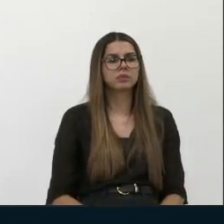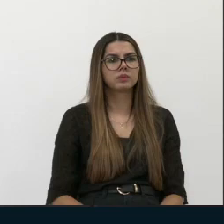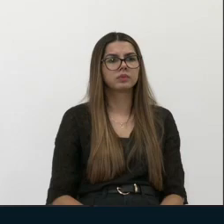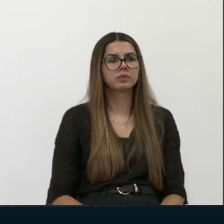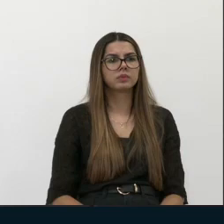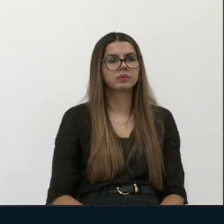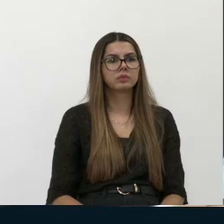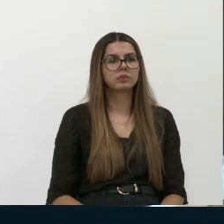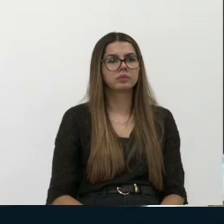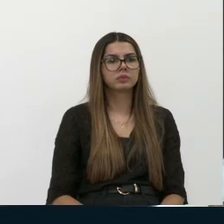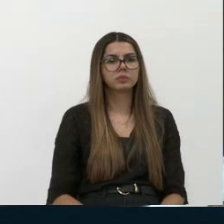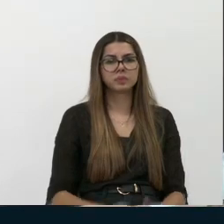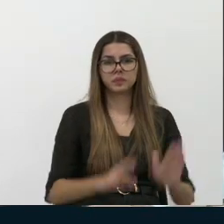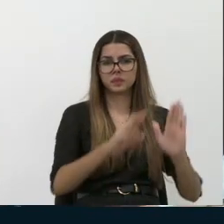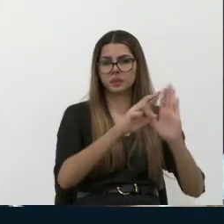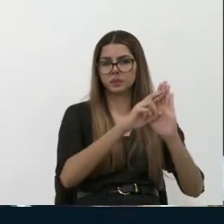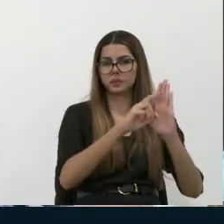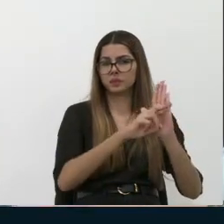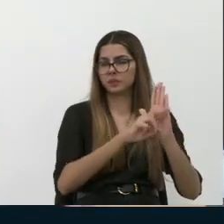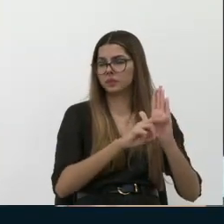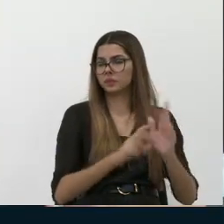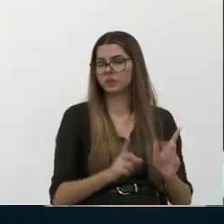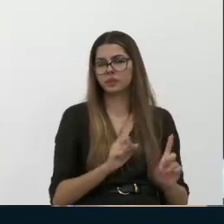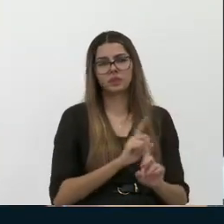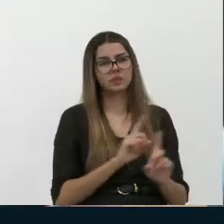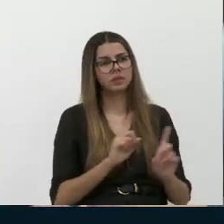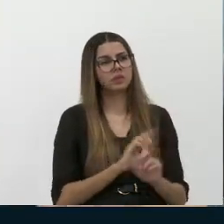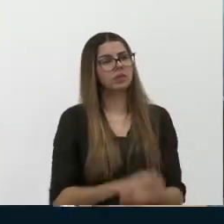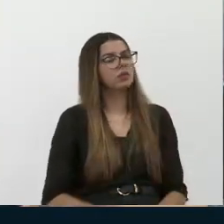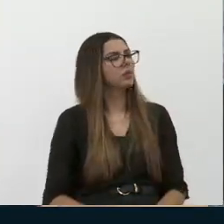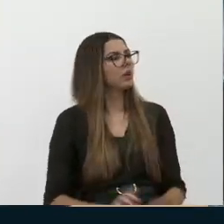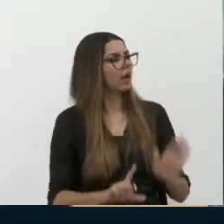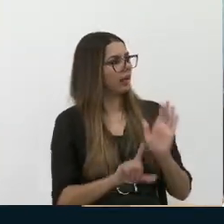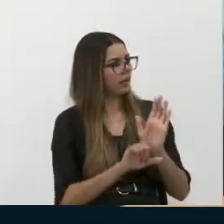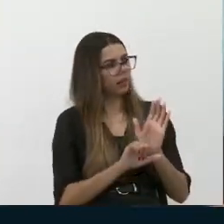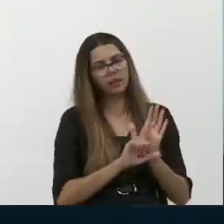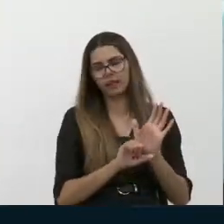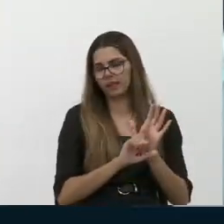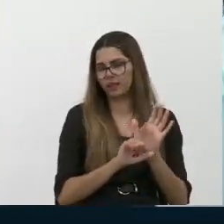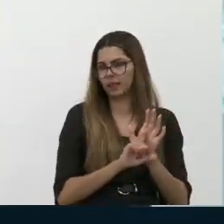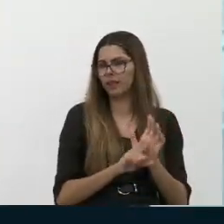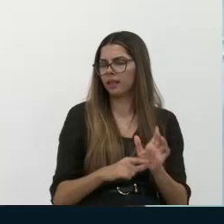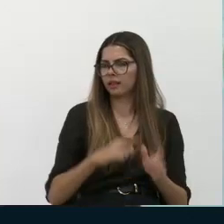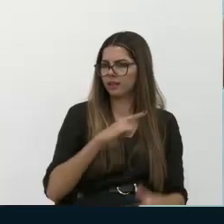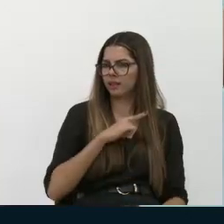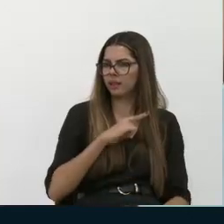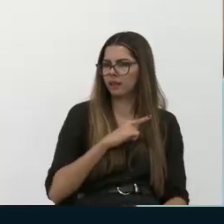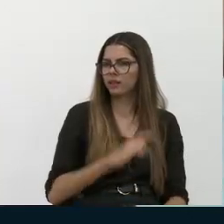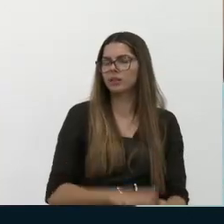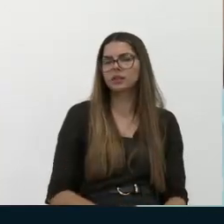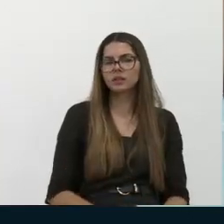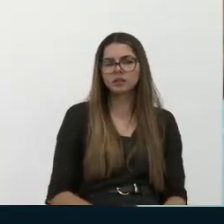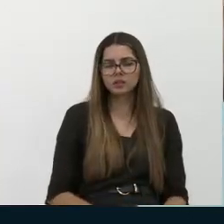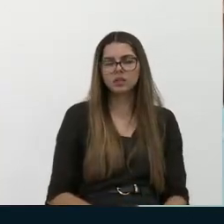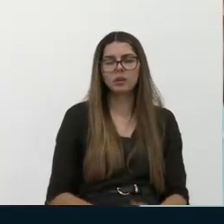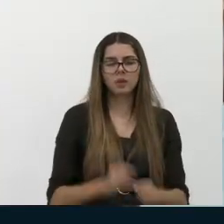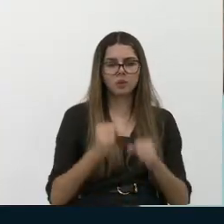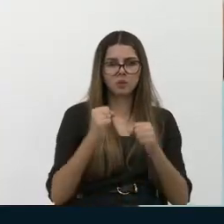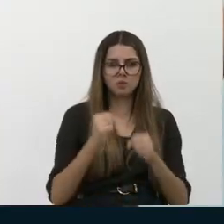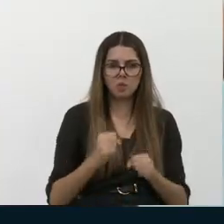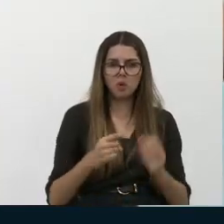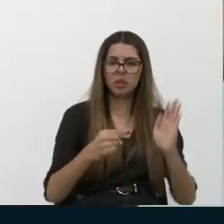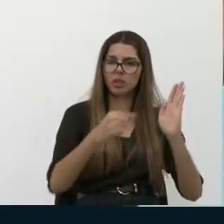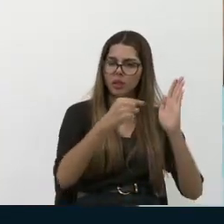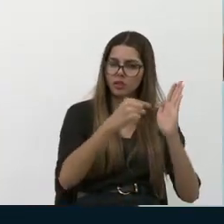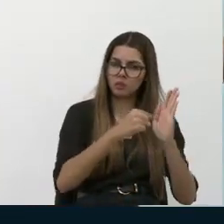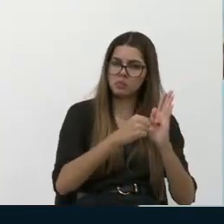No regimento, não, vereador, mas... Na lei orgânica? Cabe fiscalização do vereador. Caso tenha alguma denúncia,